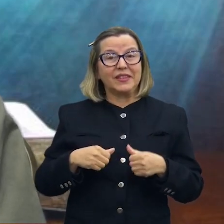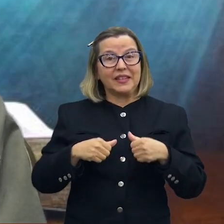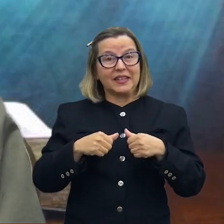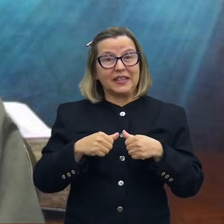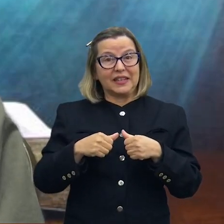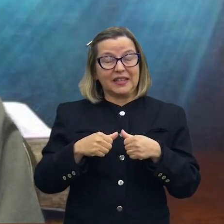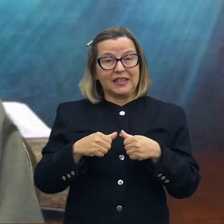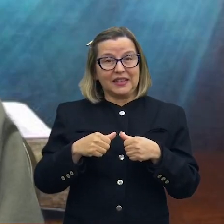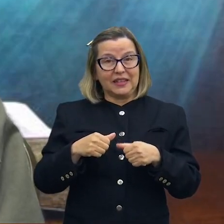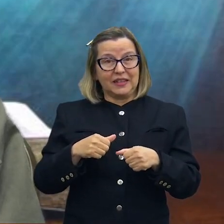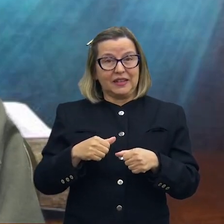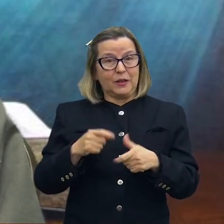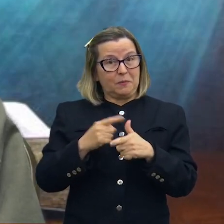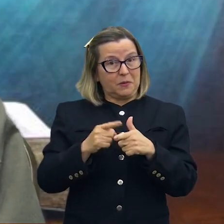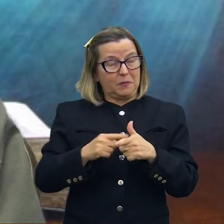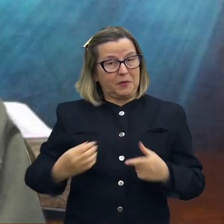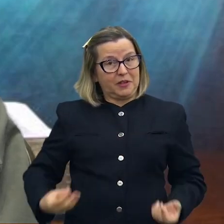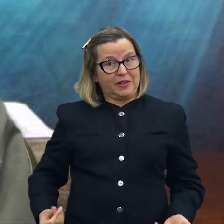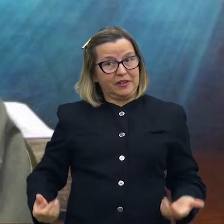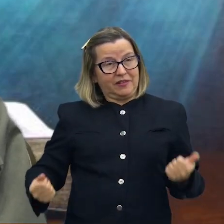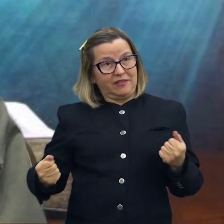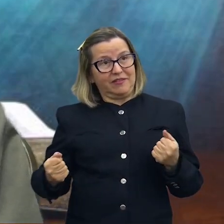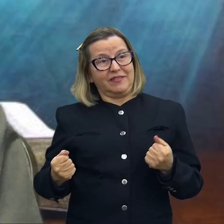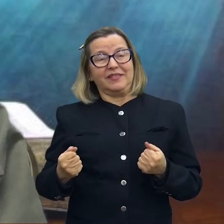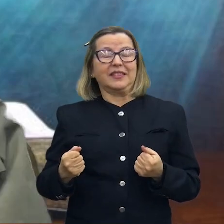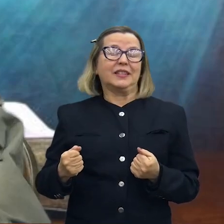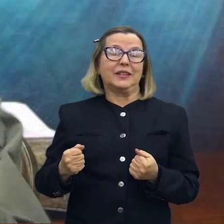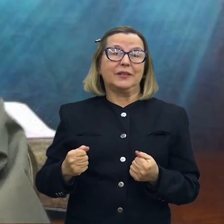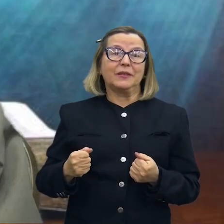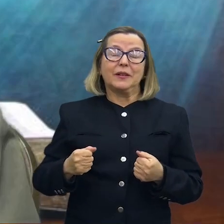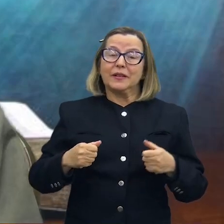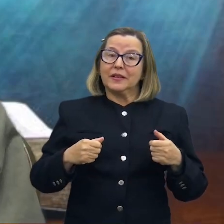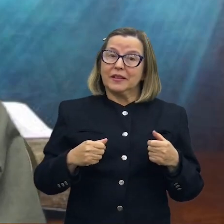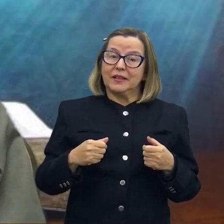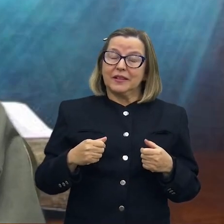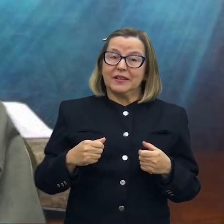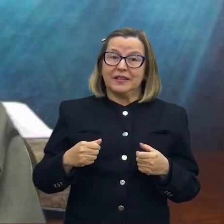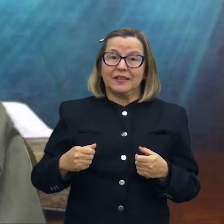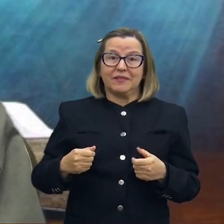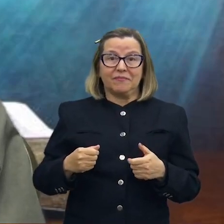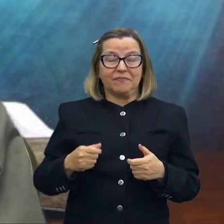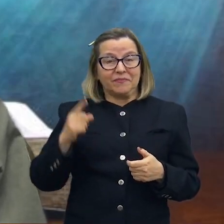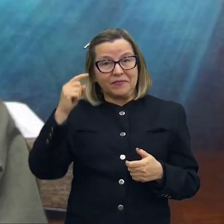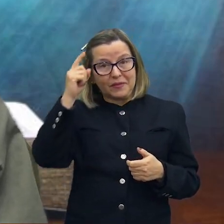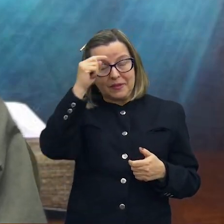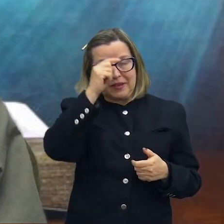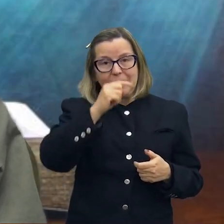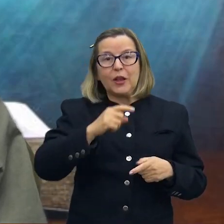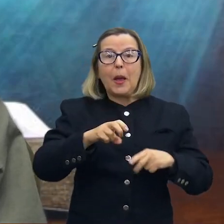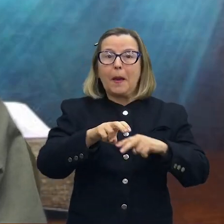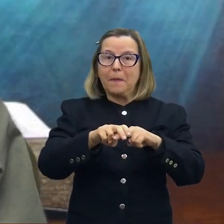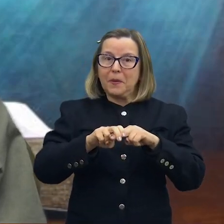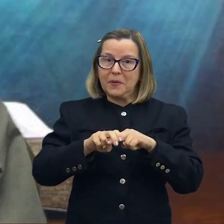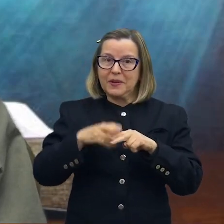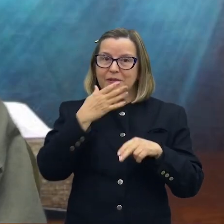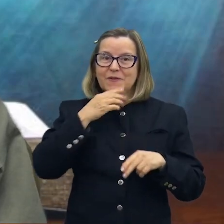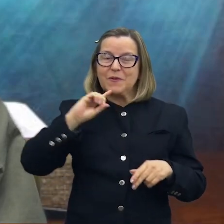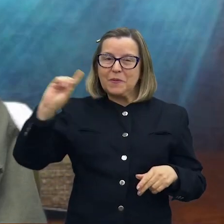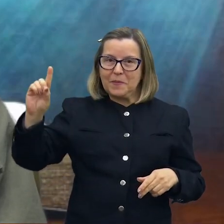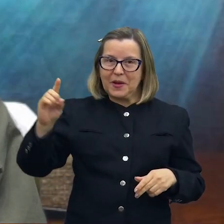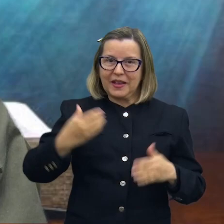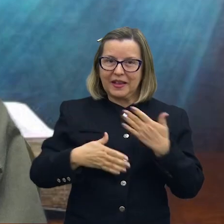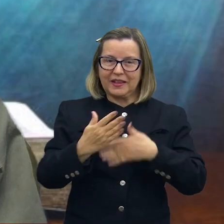Essa área financeira é conflitante para nós. Por isso que o Pai, no seu amor, deixou tantos exemplos para isso.